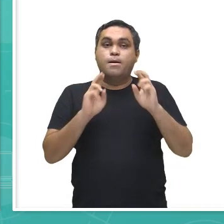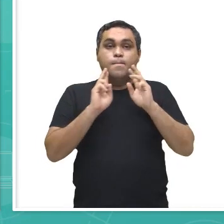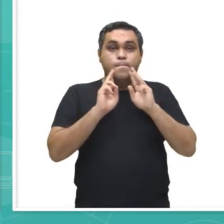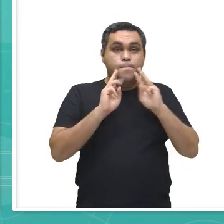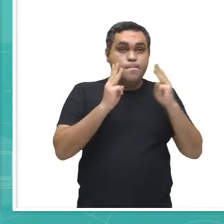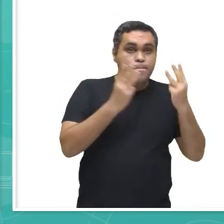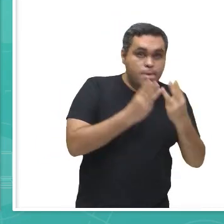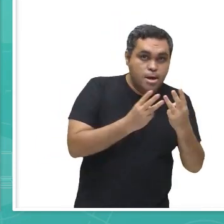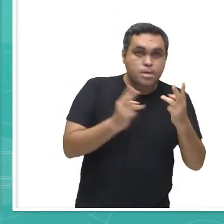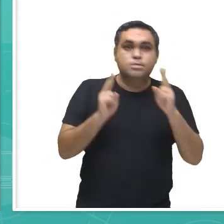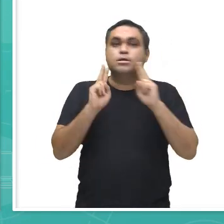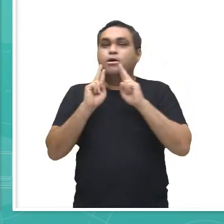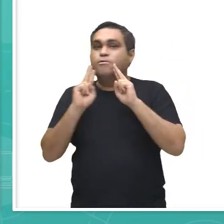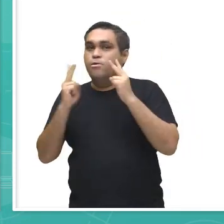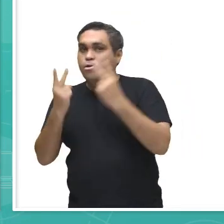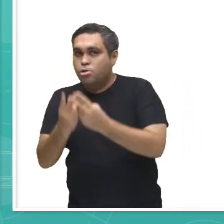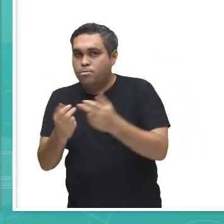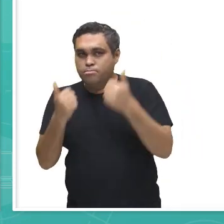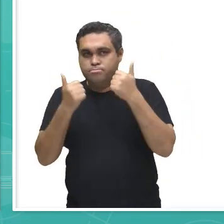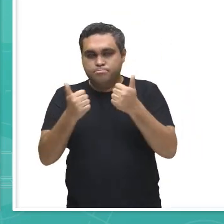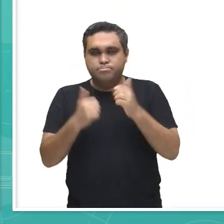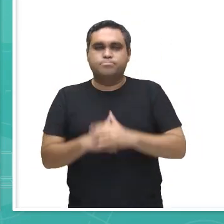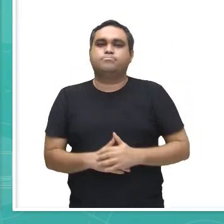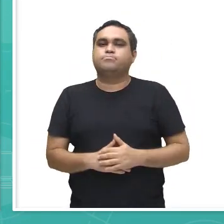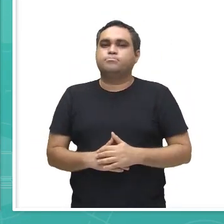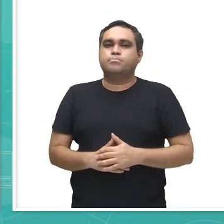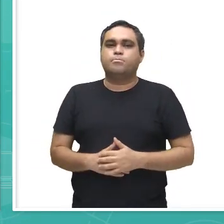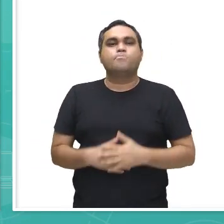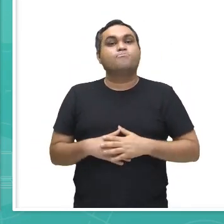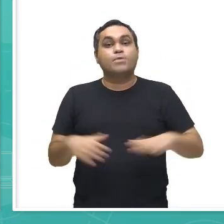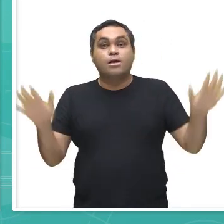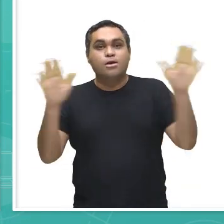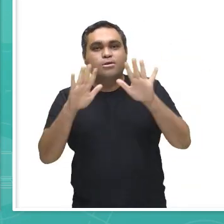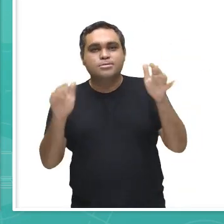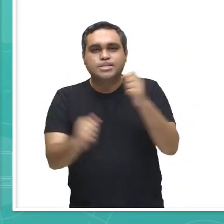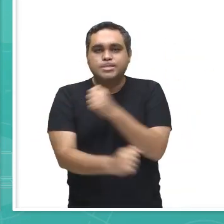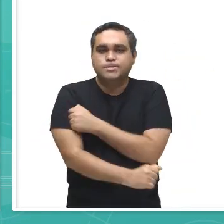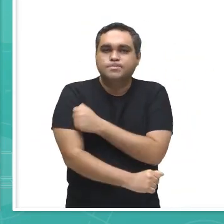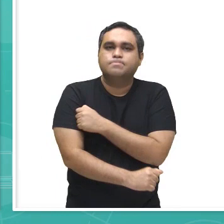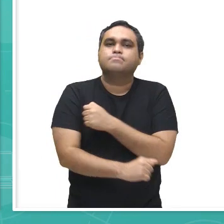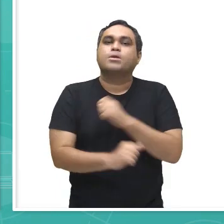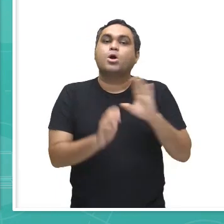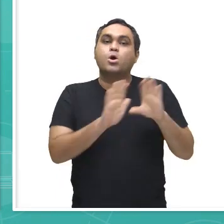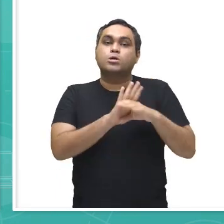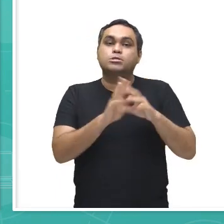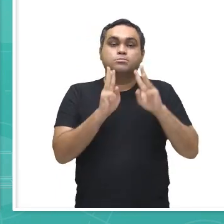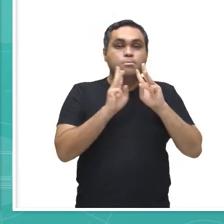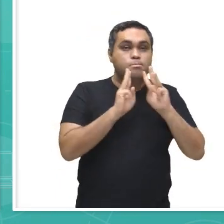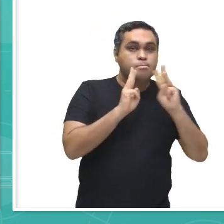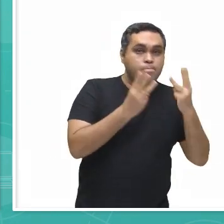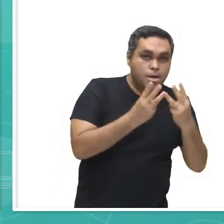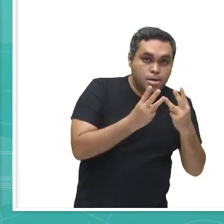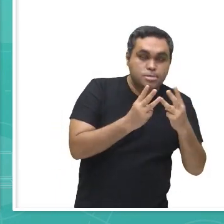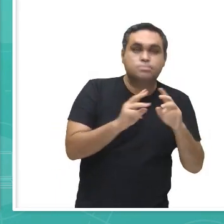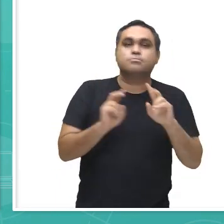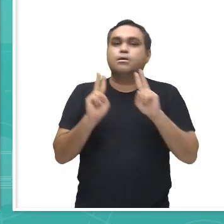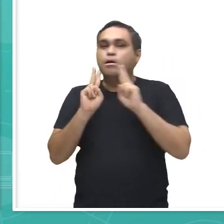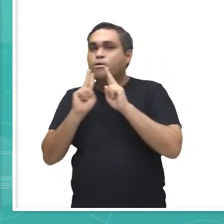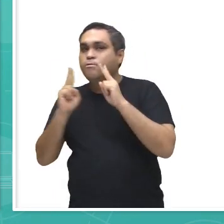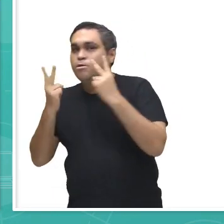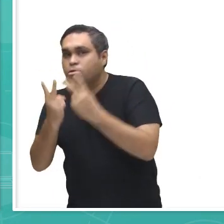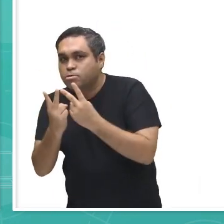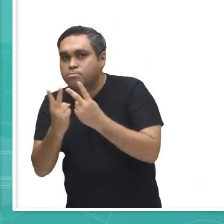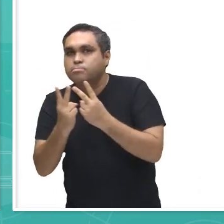atenção. Olá, alunos! Nós vamos diferenciar os conceitos de massa e volume. Massa é